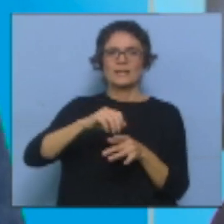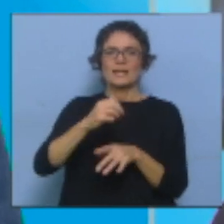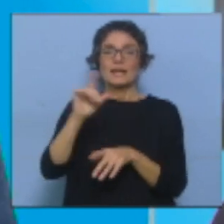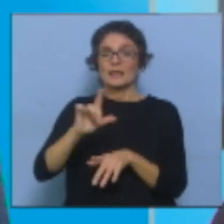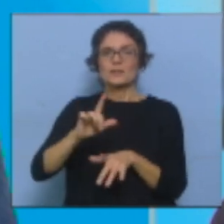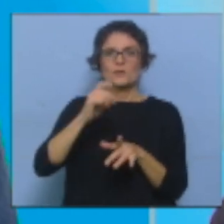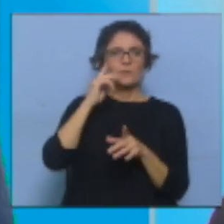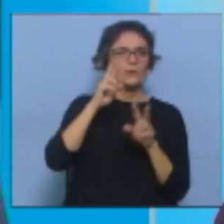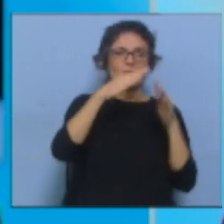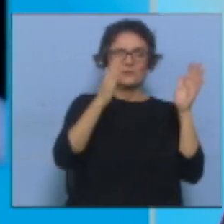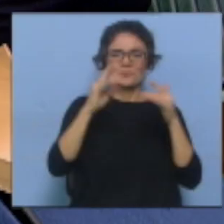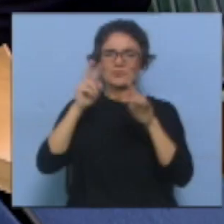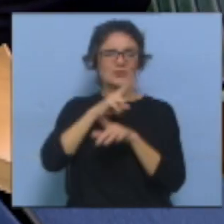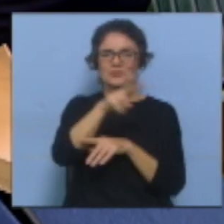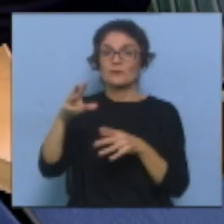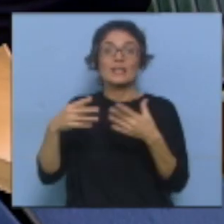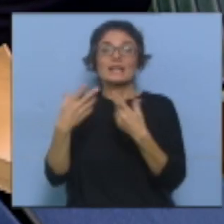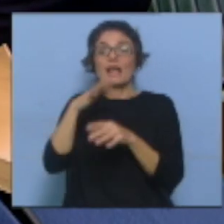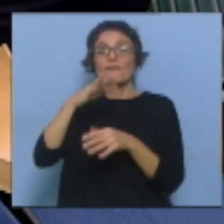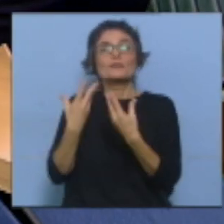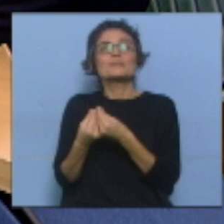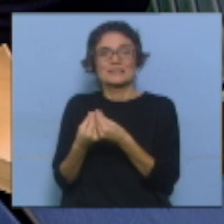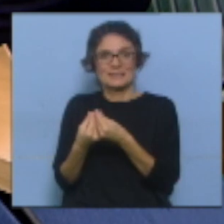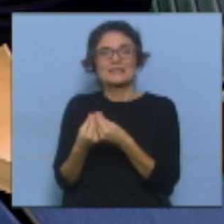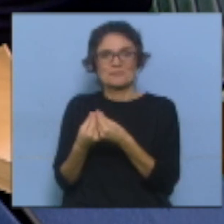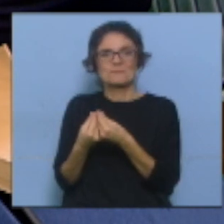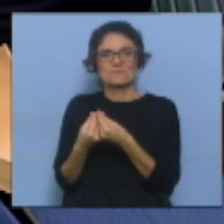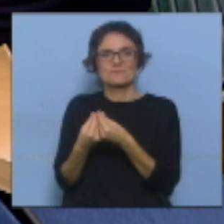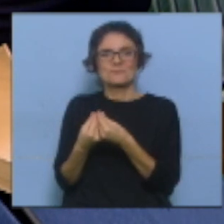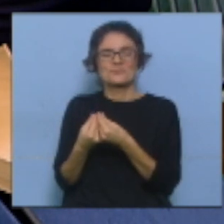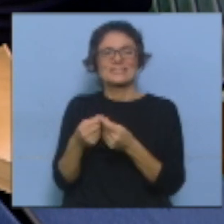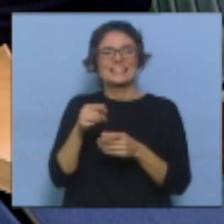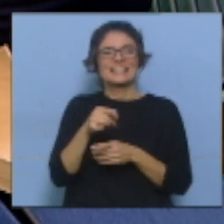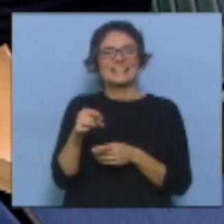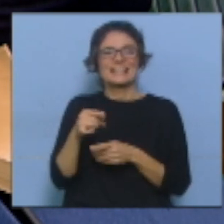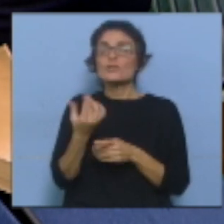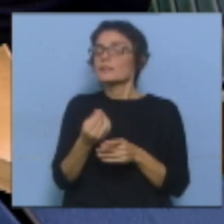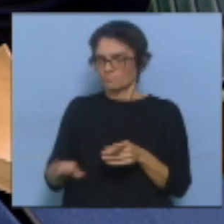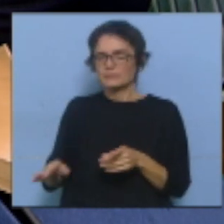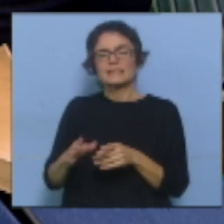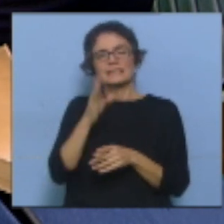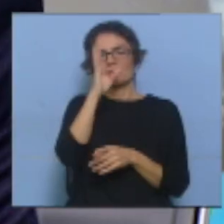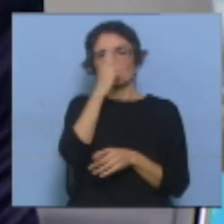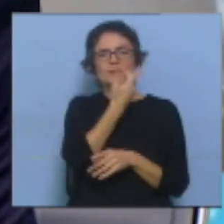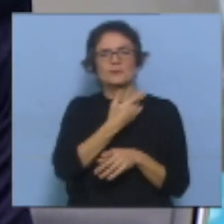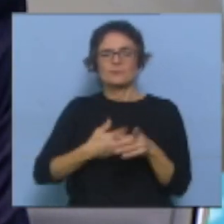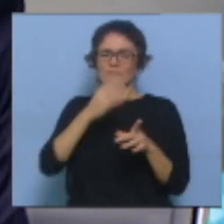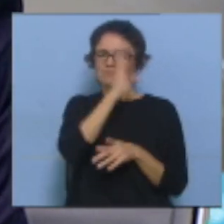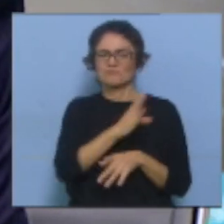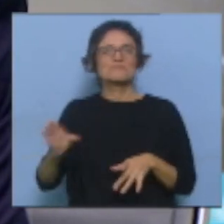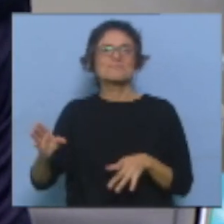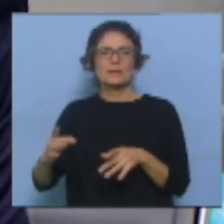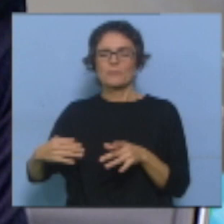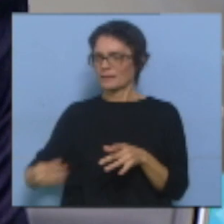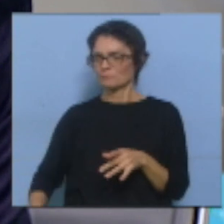belo também, e este ano voltamos a fazer. Nós Fazemos temos desde esta pequeninos. tradição desde de eles muito pequeninos. Aliás, não existia a irmã mais nova, já tínhamos